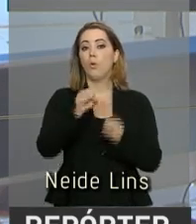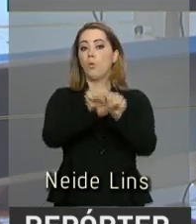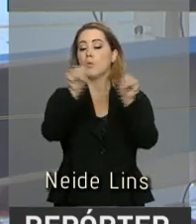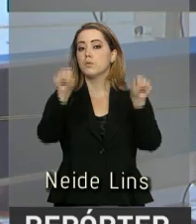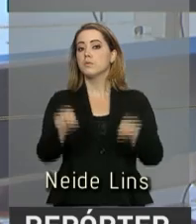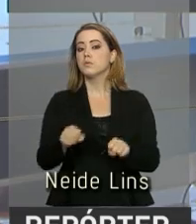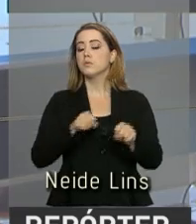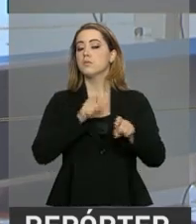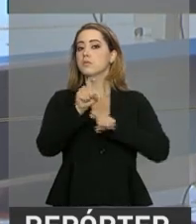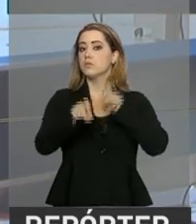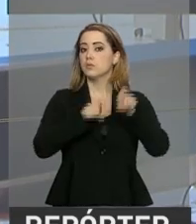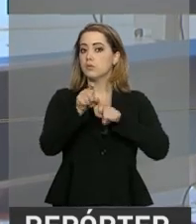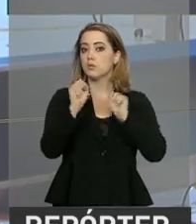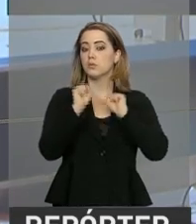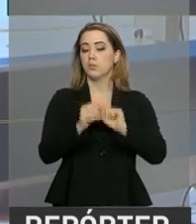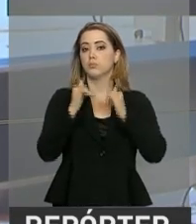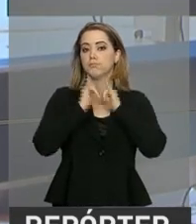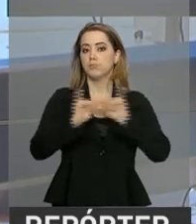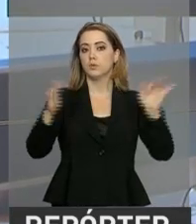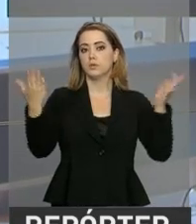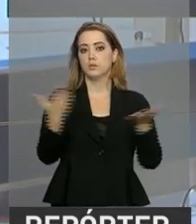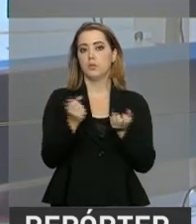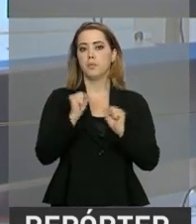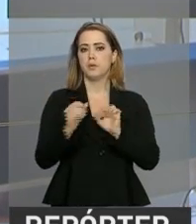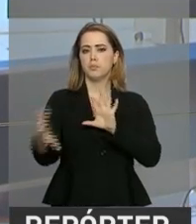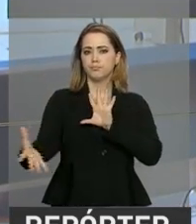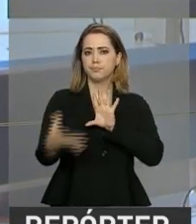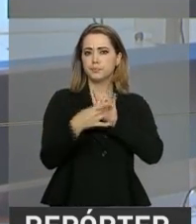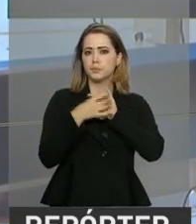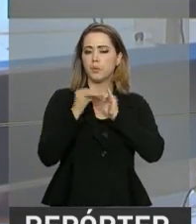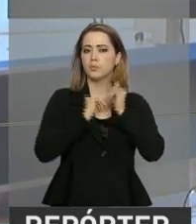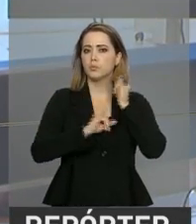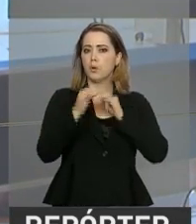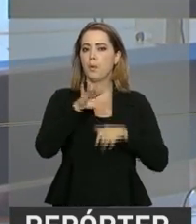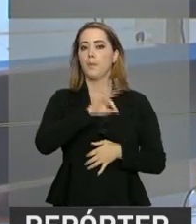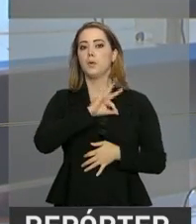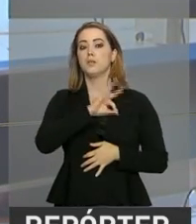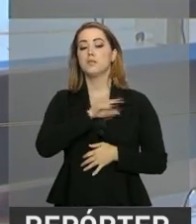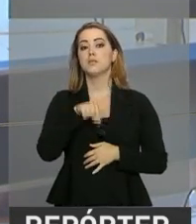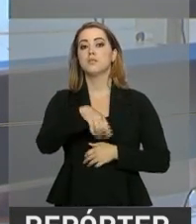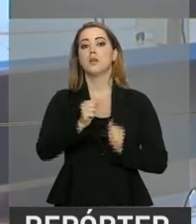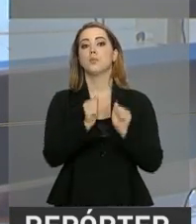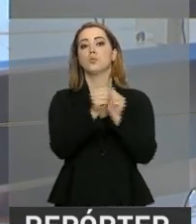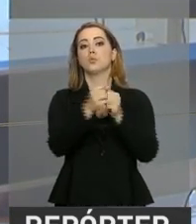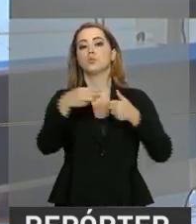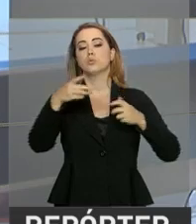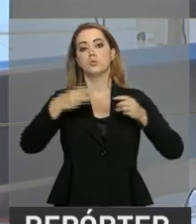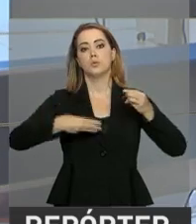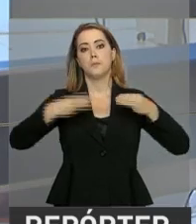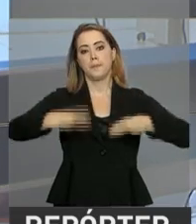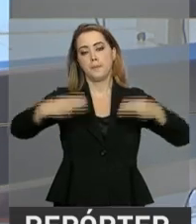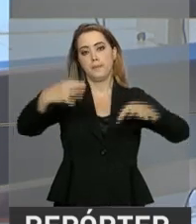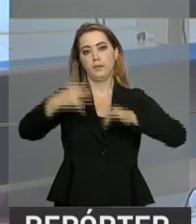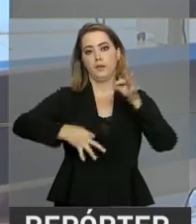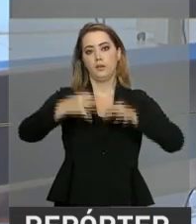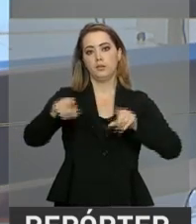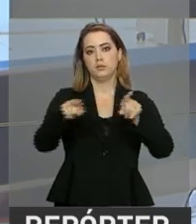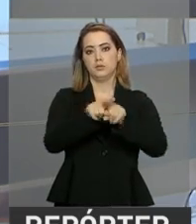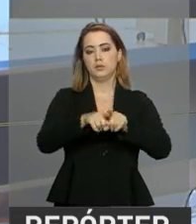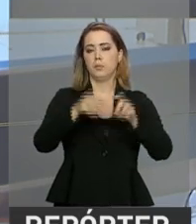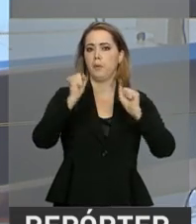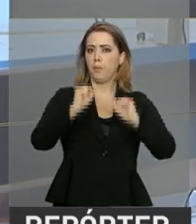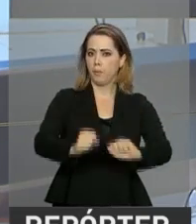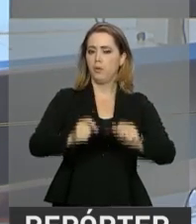eletrônico lançado hoje vai permitir o compartilhamento de informações policiais entre o Ministério da Justiça, o Poder Judiciário e o